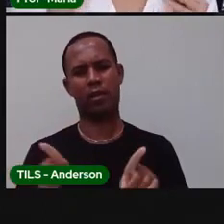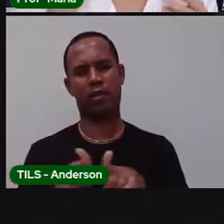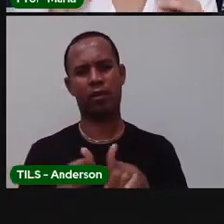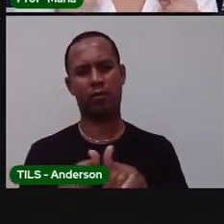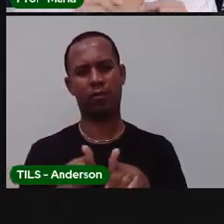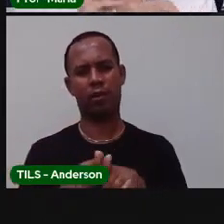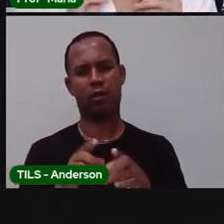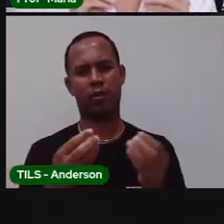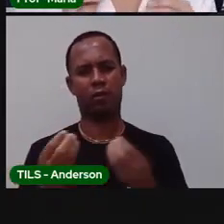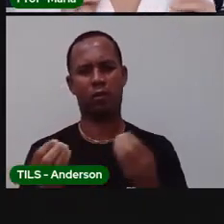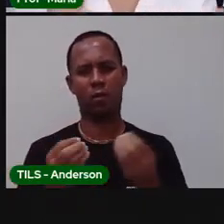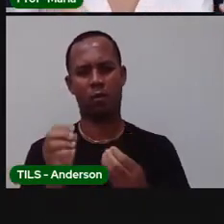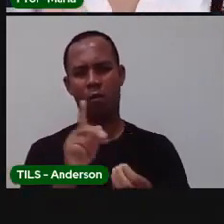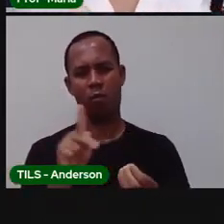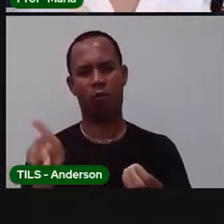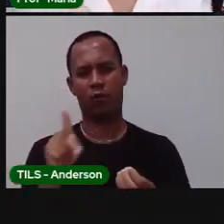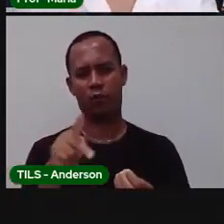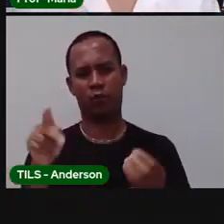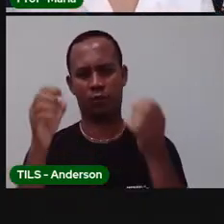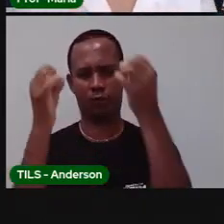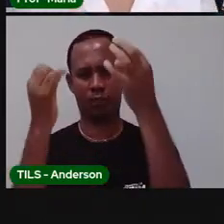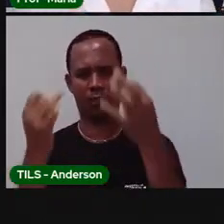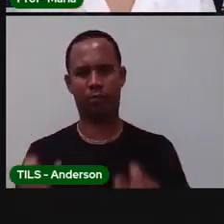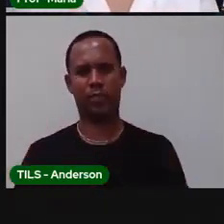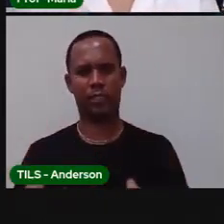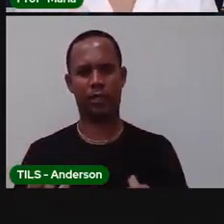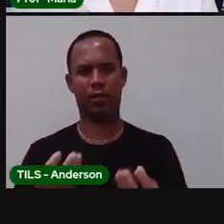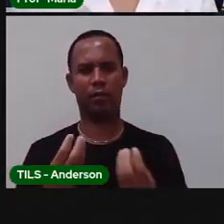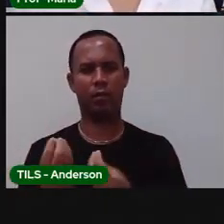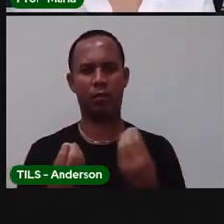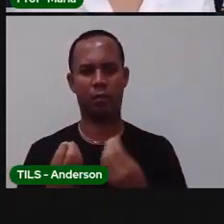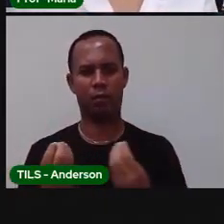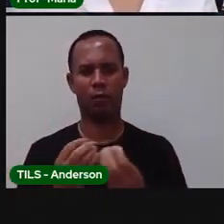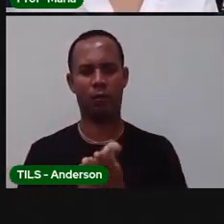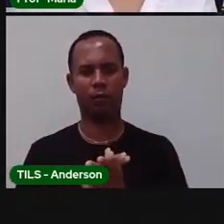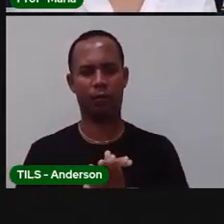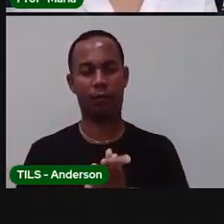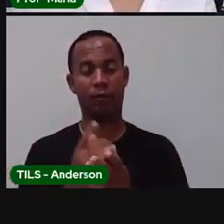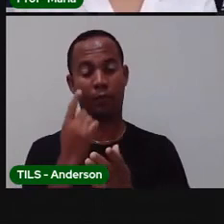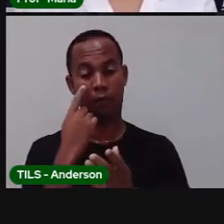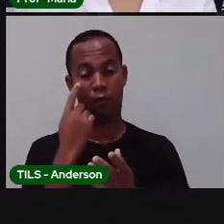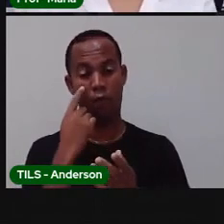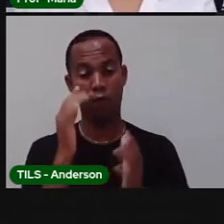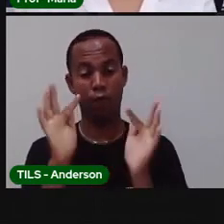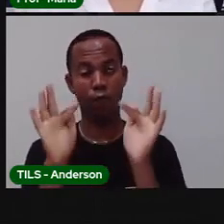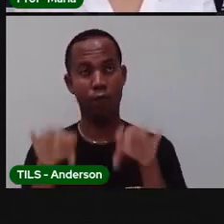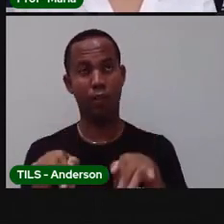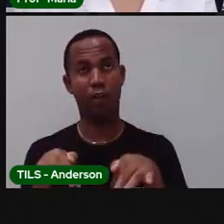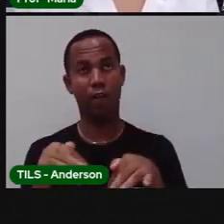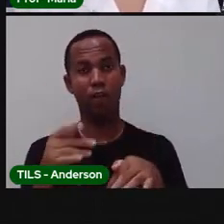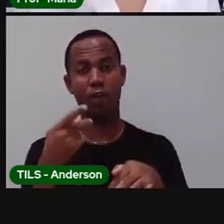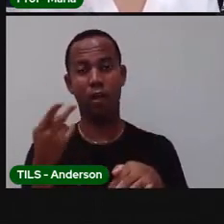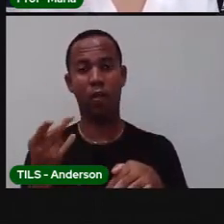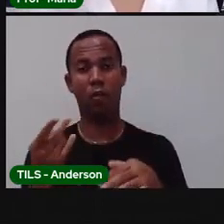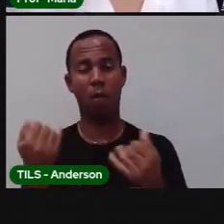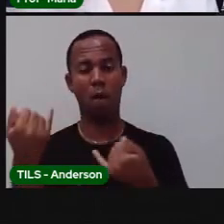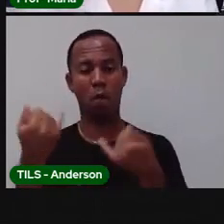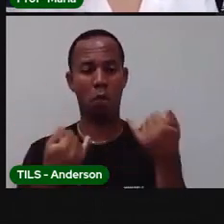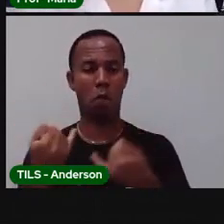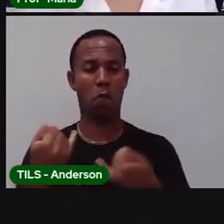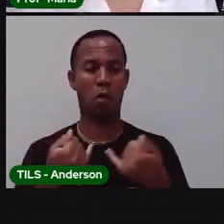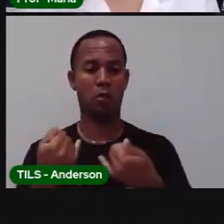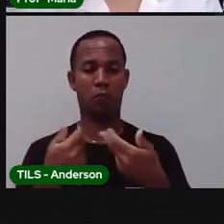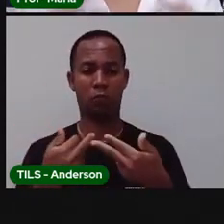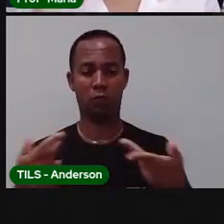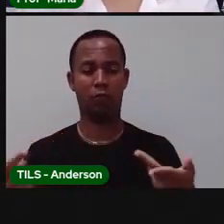explicar com mais detalhes tudo isso aí que ele falou. E que no final ele diz, nossa, muita informação, né? De fato,